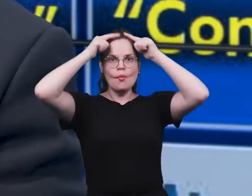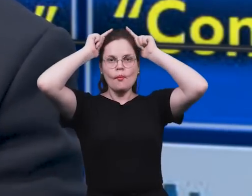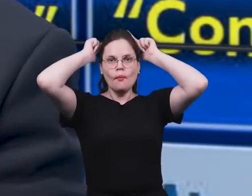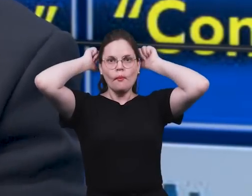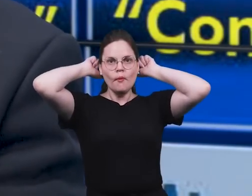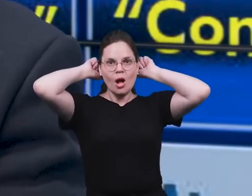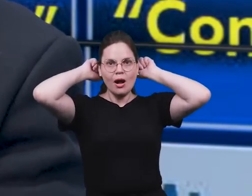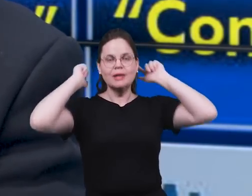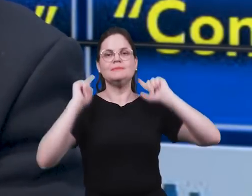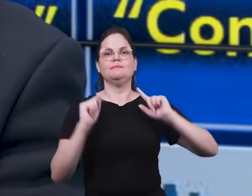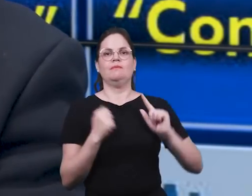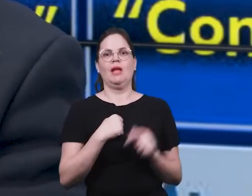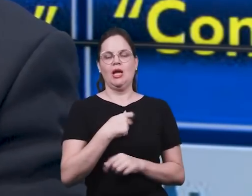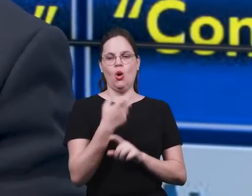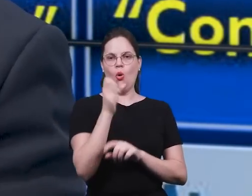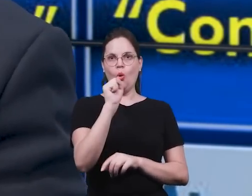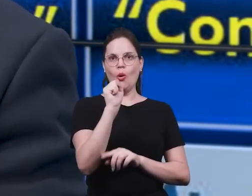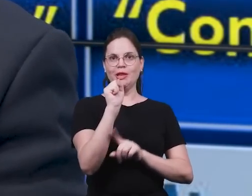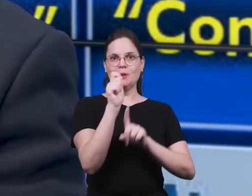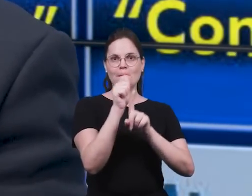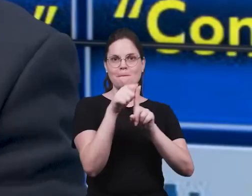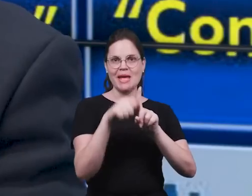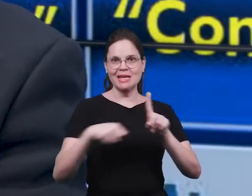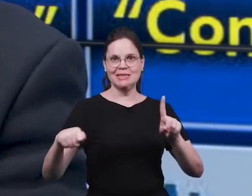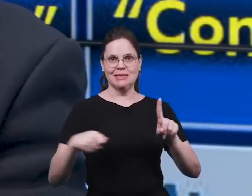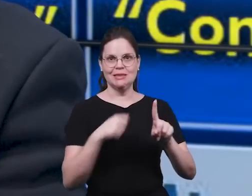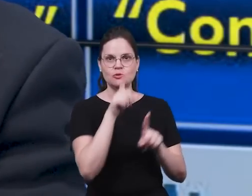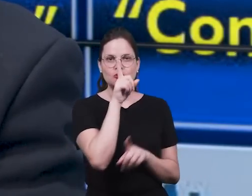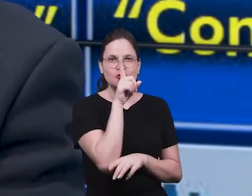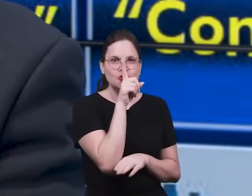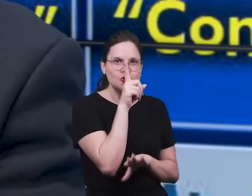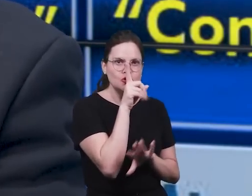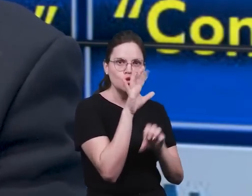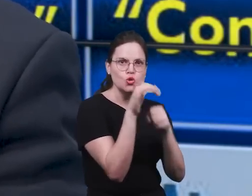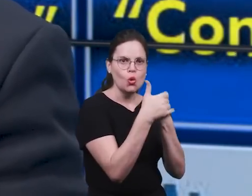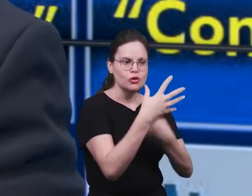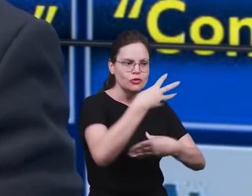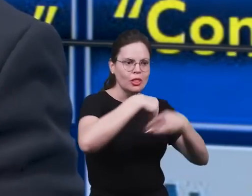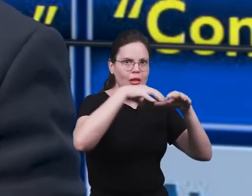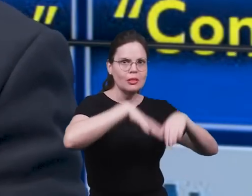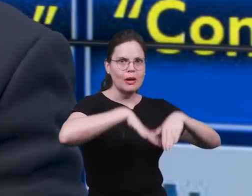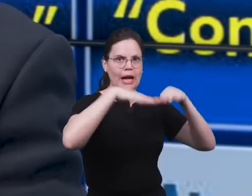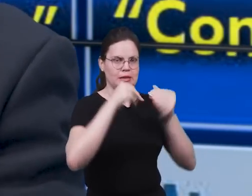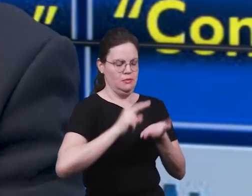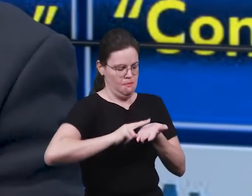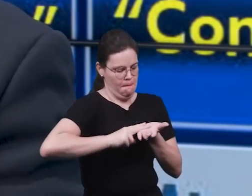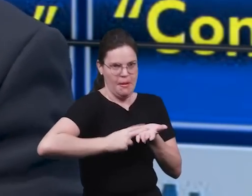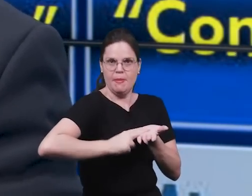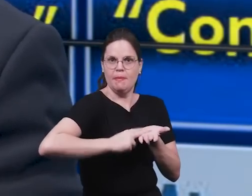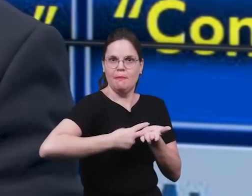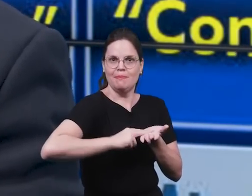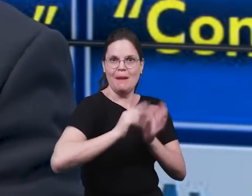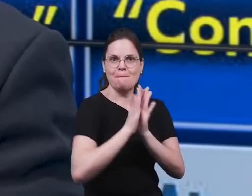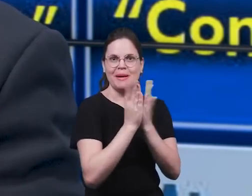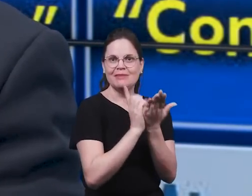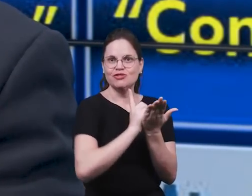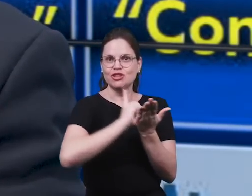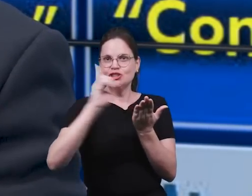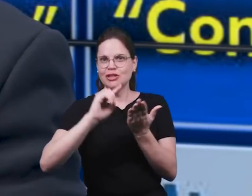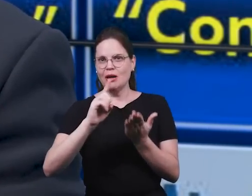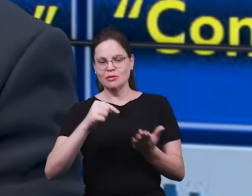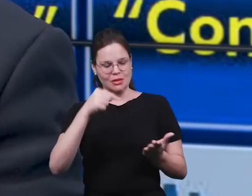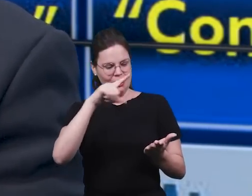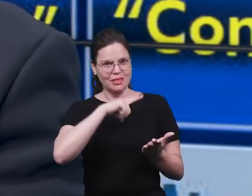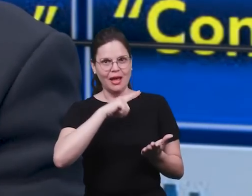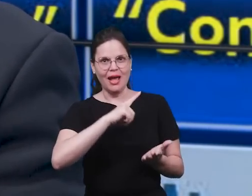escondido, em 8 meses ele traduz o Novo Testamento da Bíblia, do grego para o